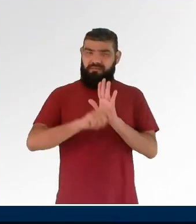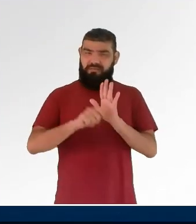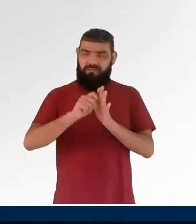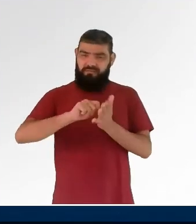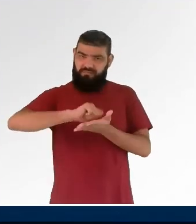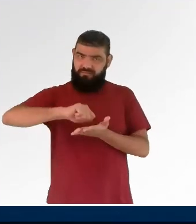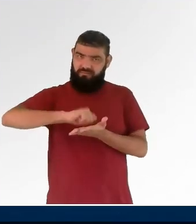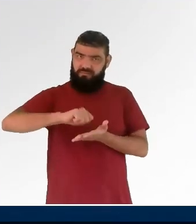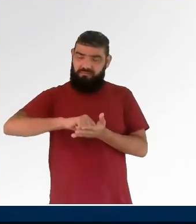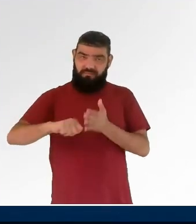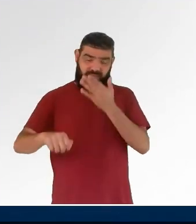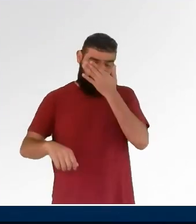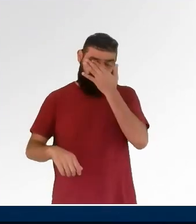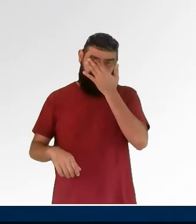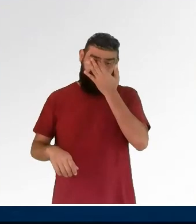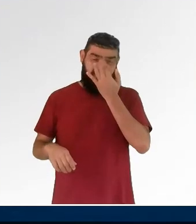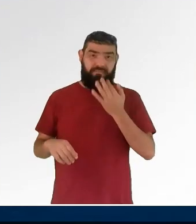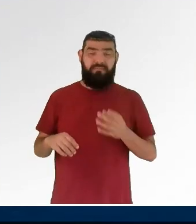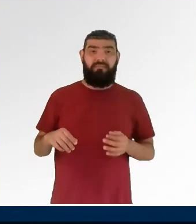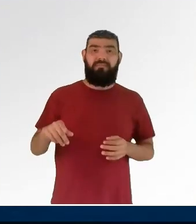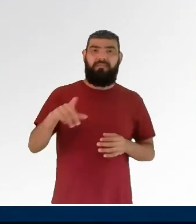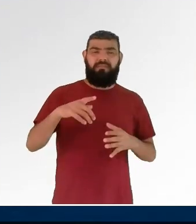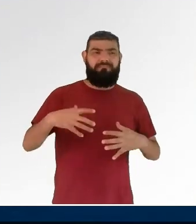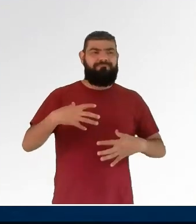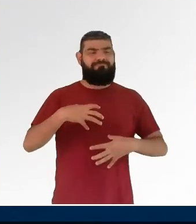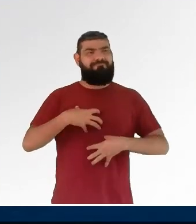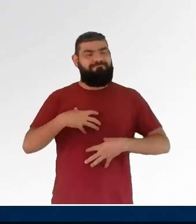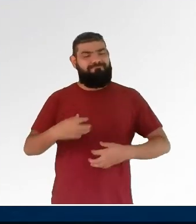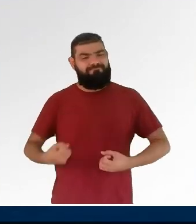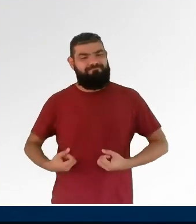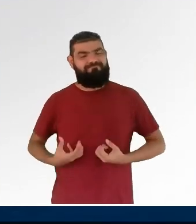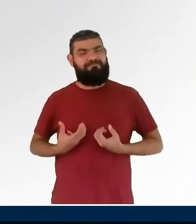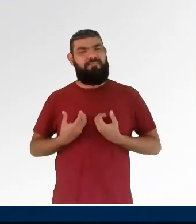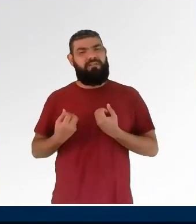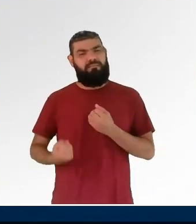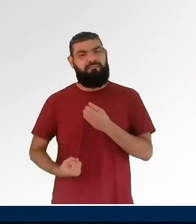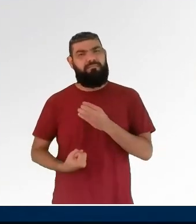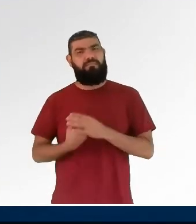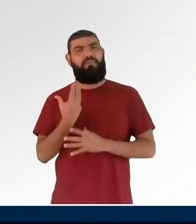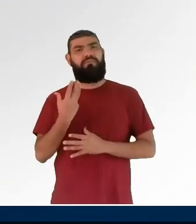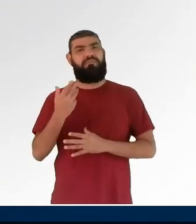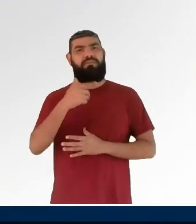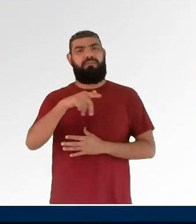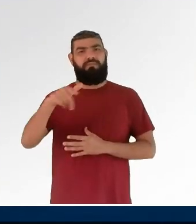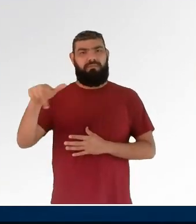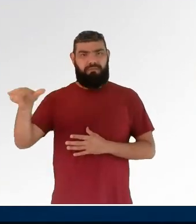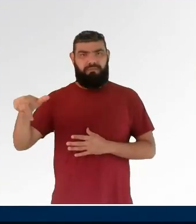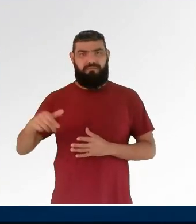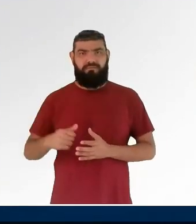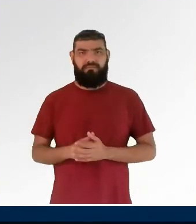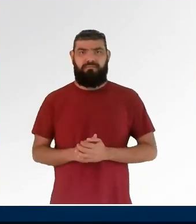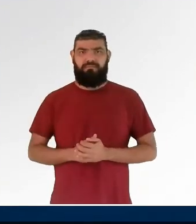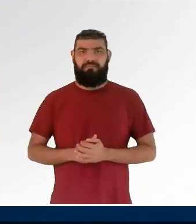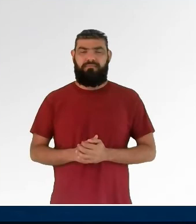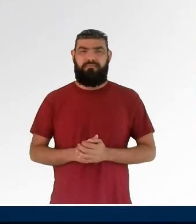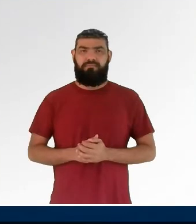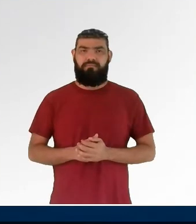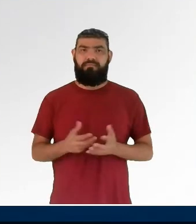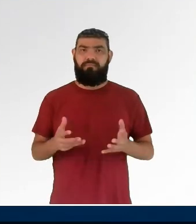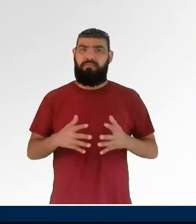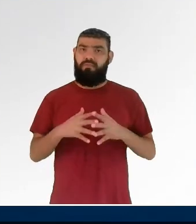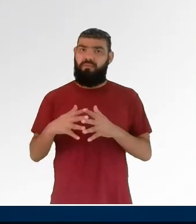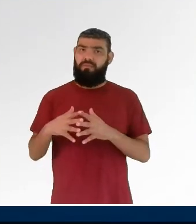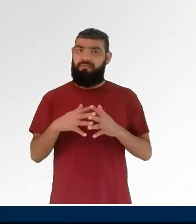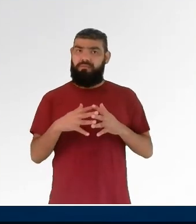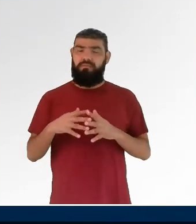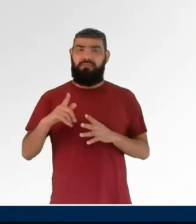texto, narrativa, que te motiva a produzir o restante. Esse é o tal do conflito gerador do enredo. O